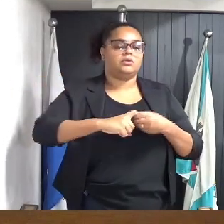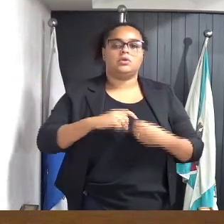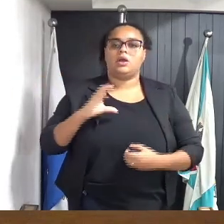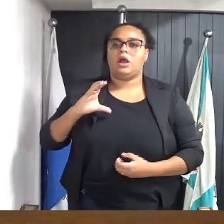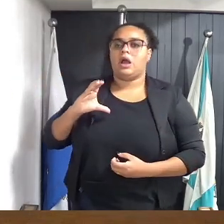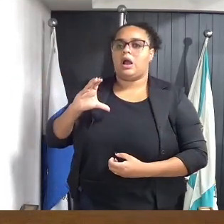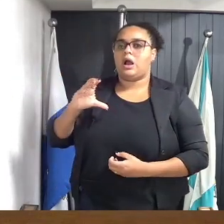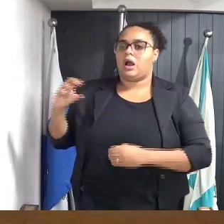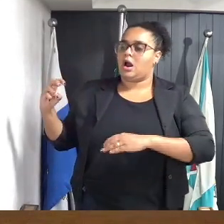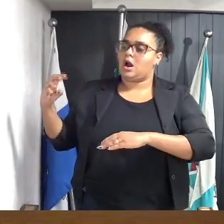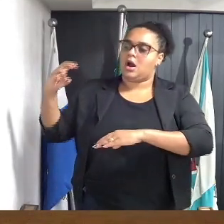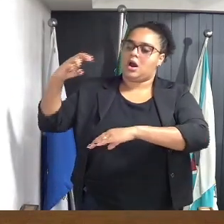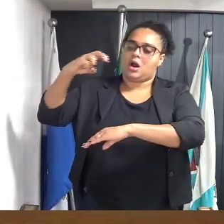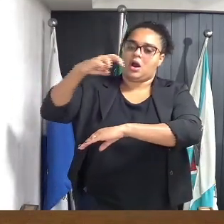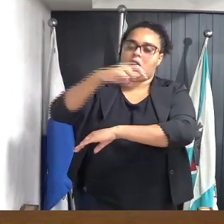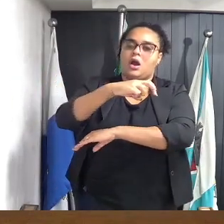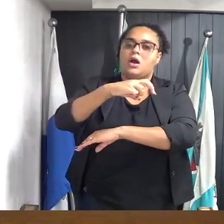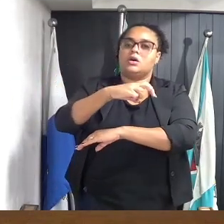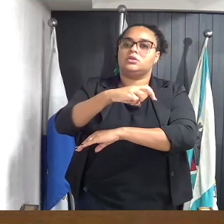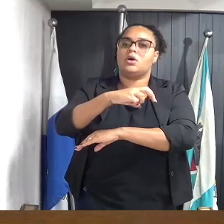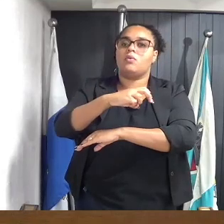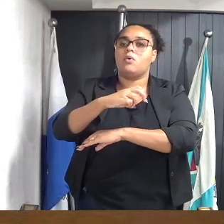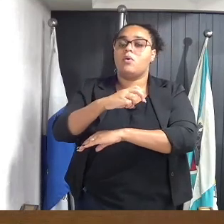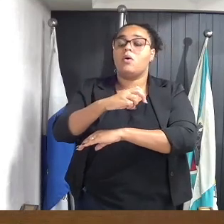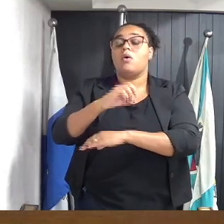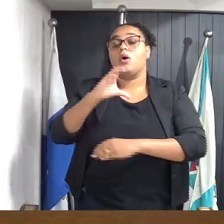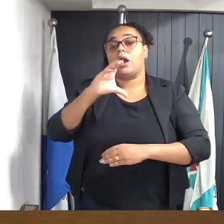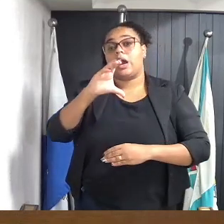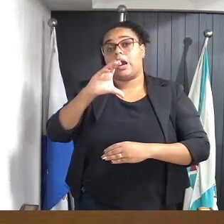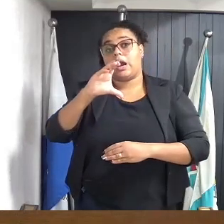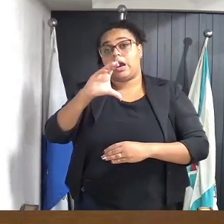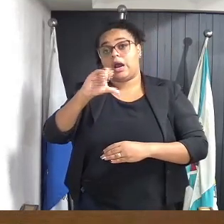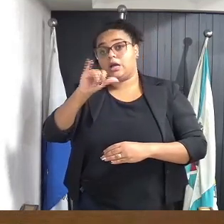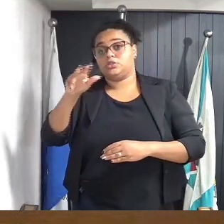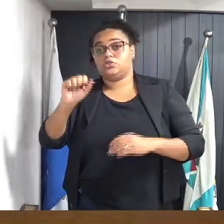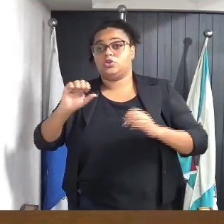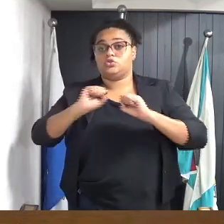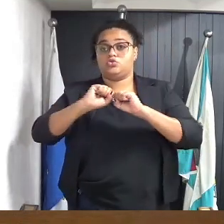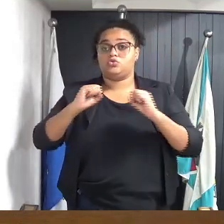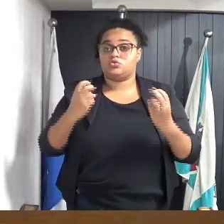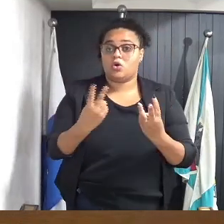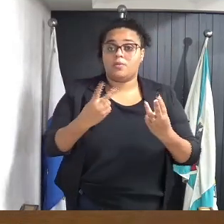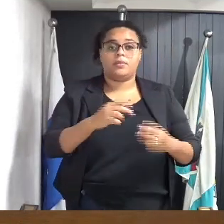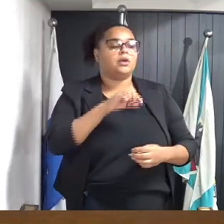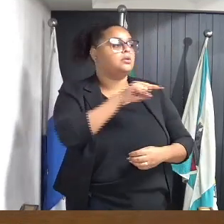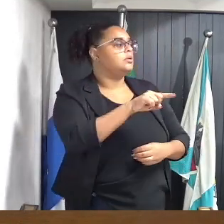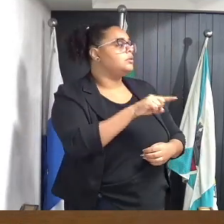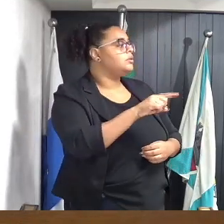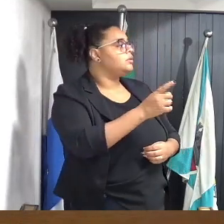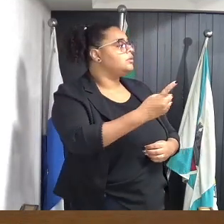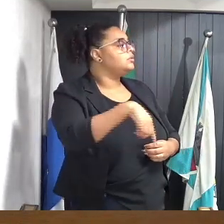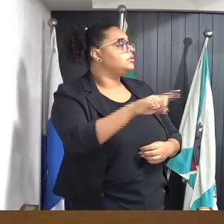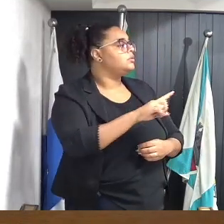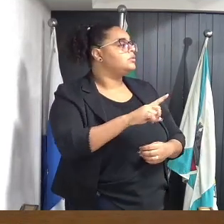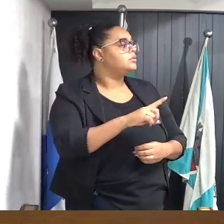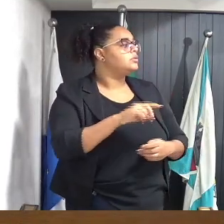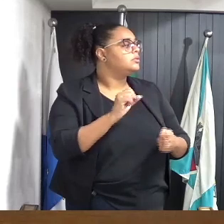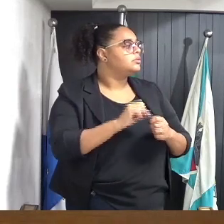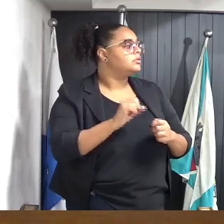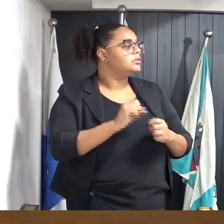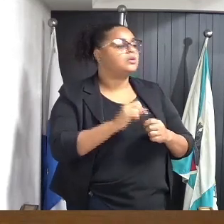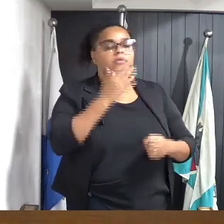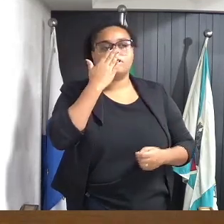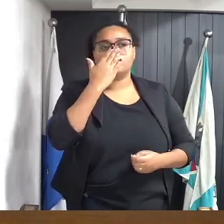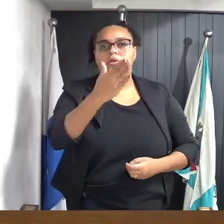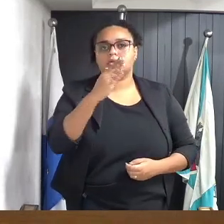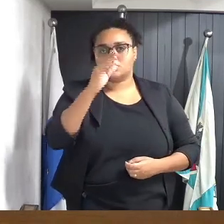Carvalhão, seguindo até o Caxias Shopping, para retornar pelo viaduto Jornalista Irineu Marinho, viaduto do Globo, passando em frente